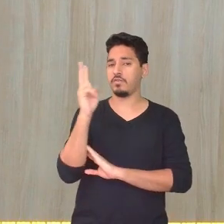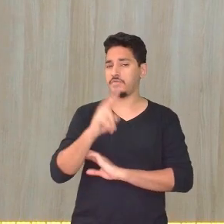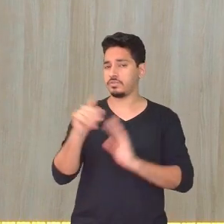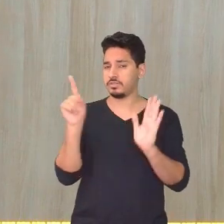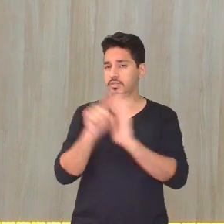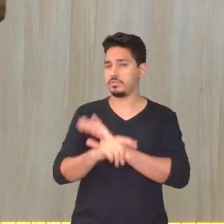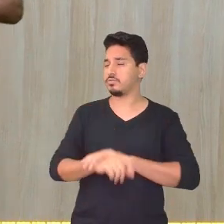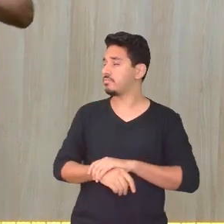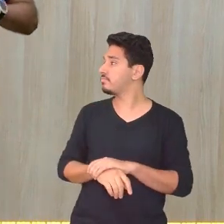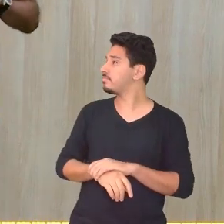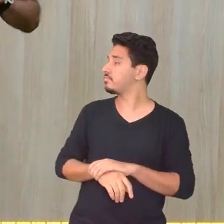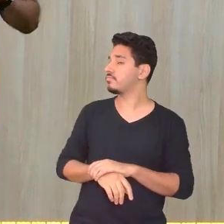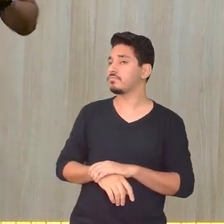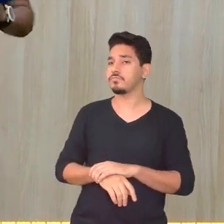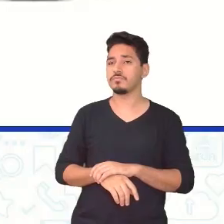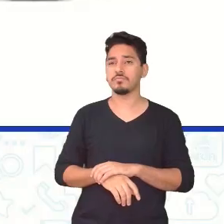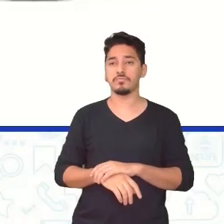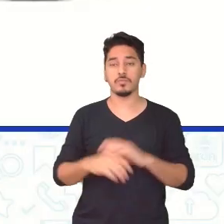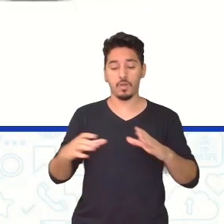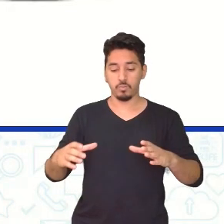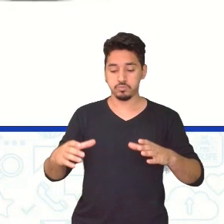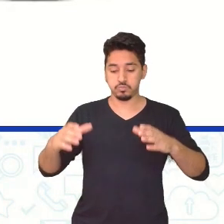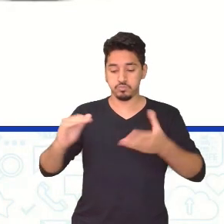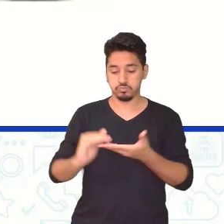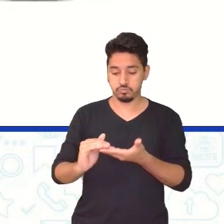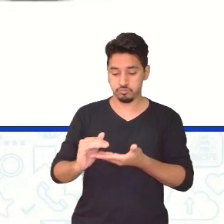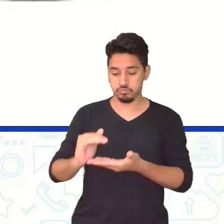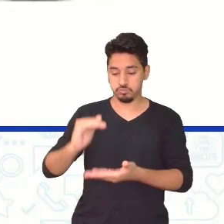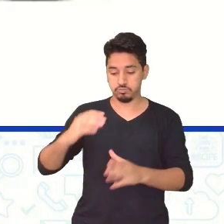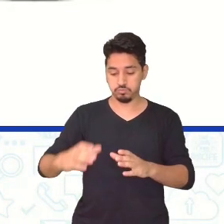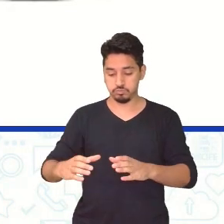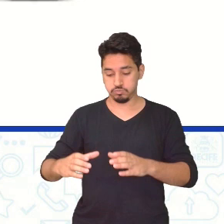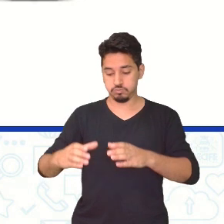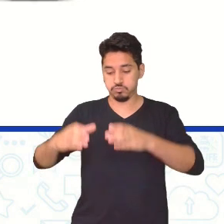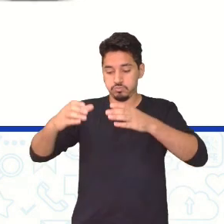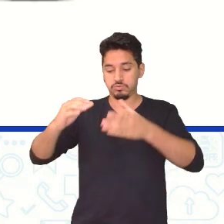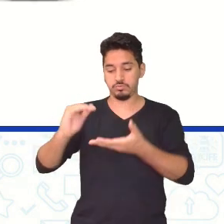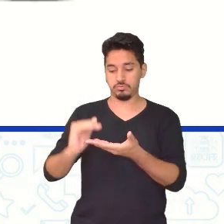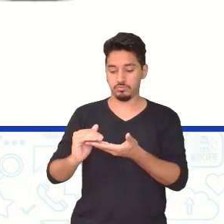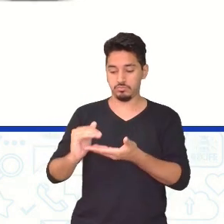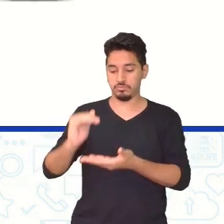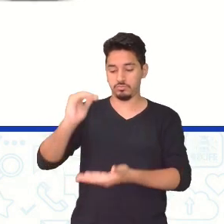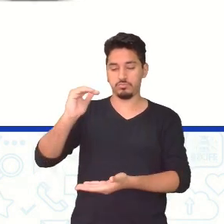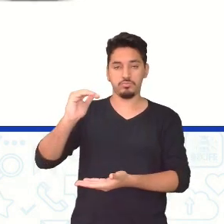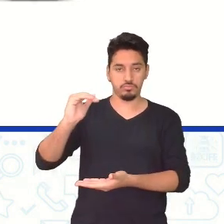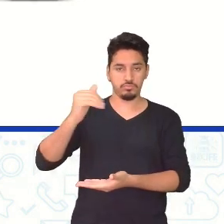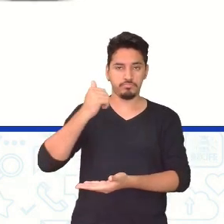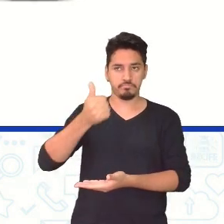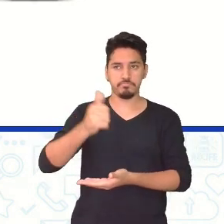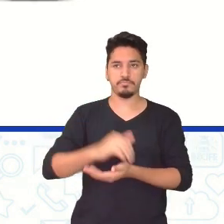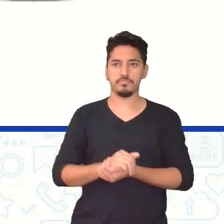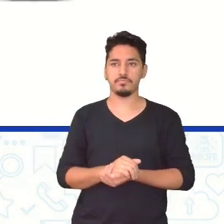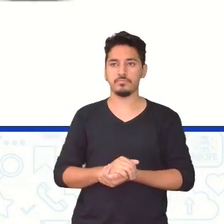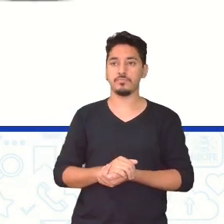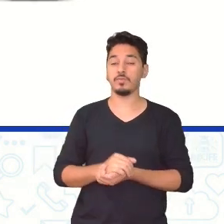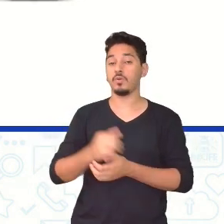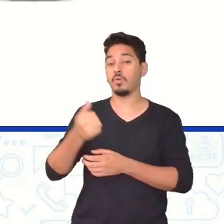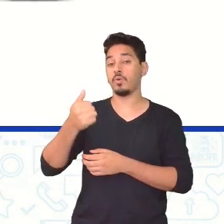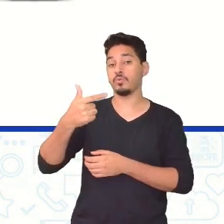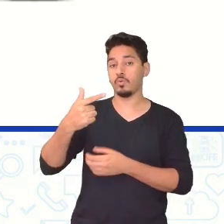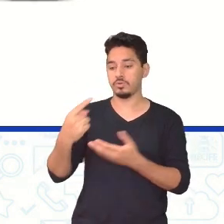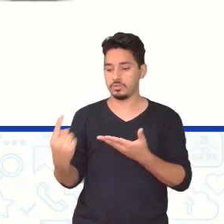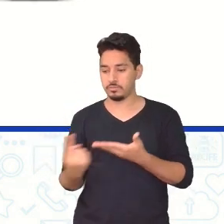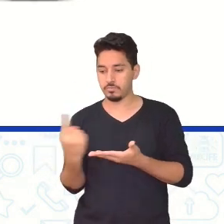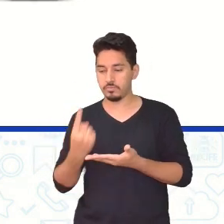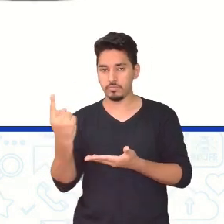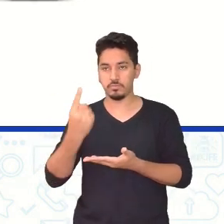aí, ó. O tanque tem a forma de um cilindro circular reto, ou seja, vocês, forma 90 graus, com 12 metros de altura e